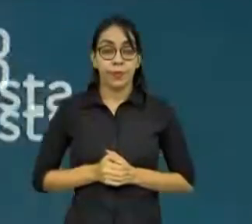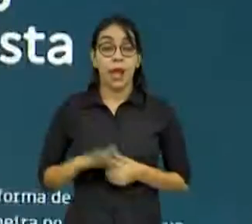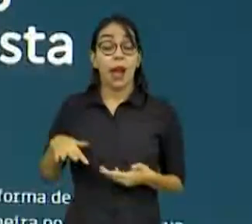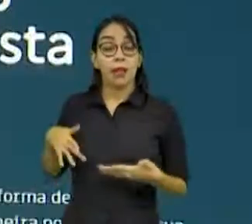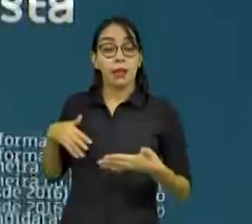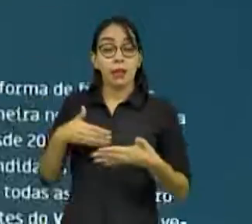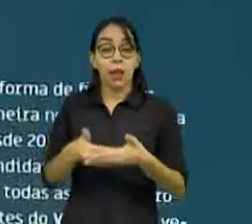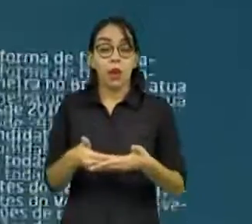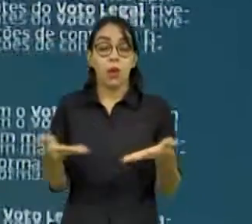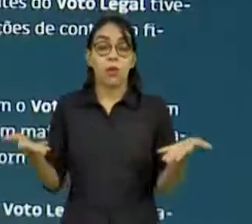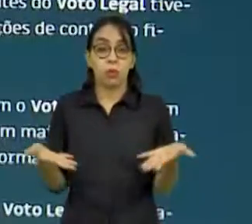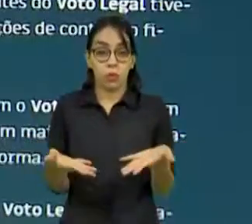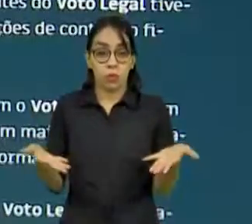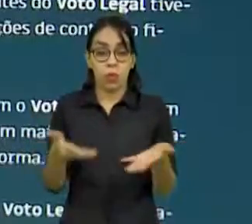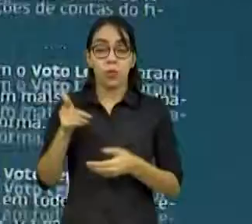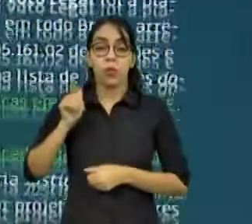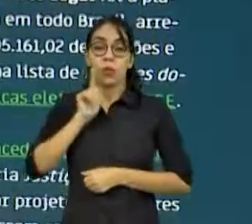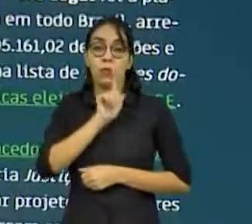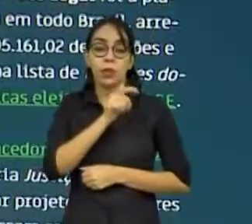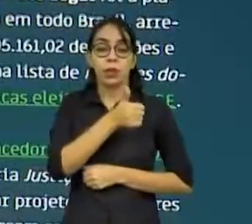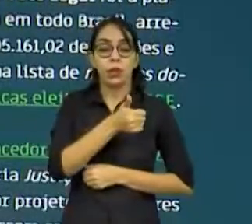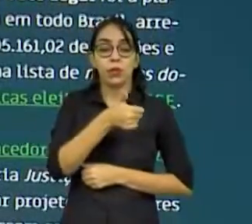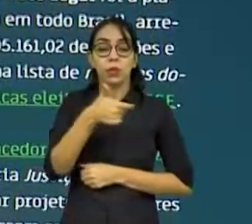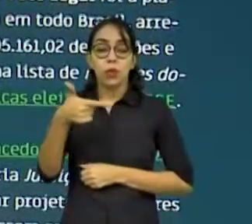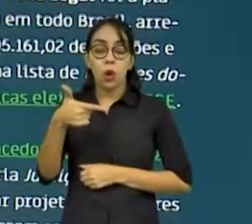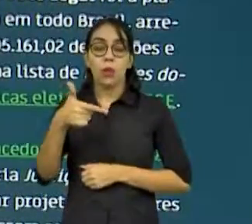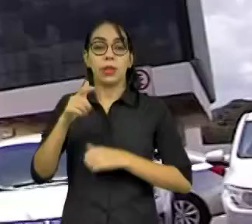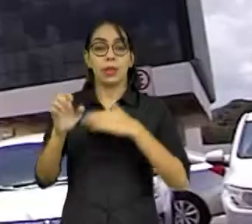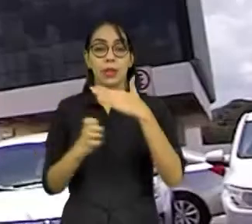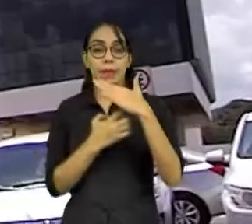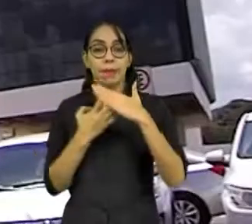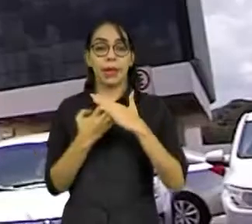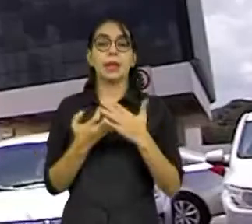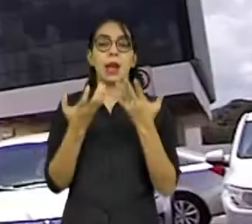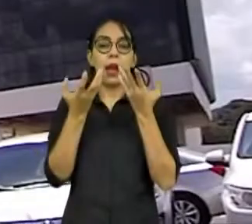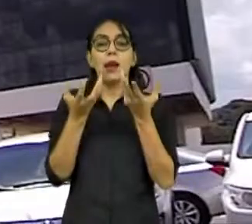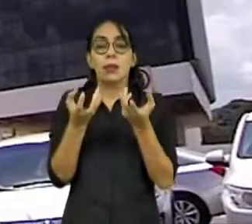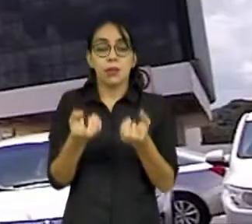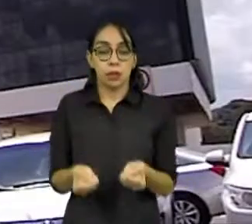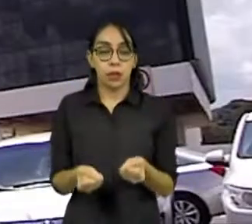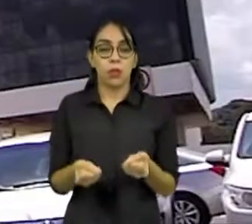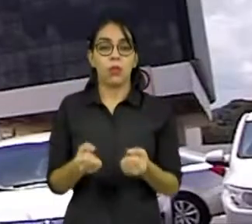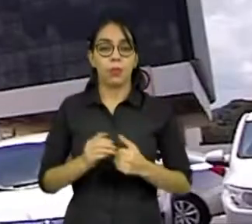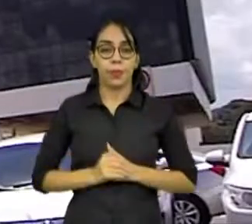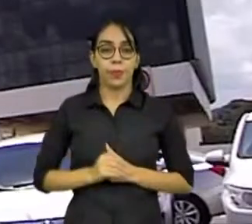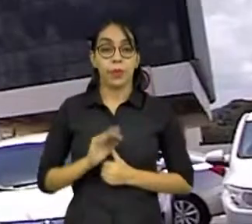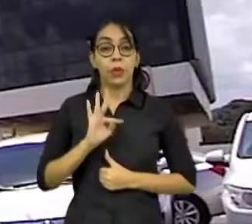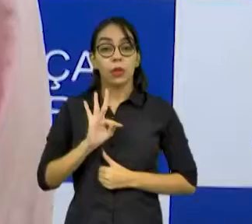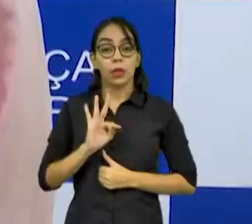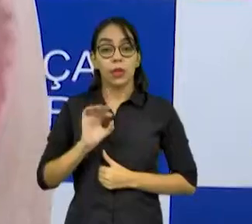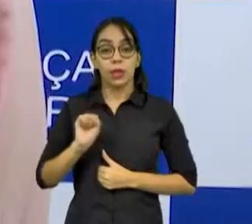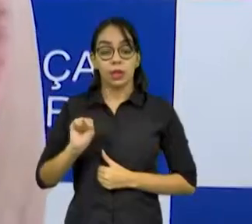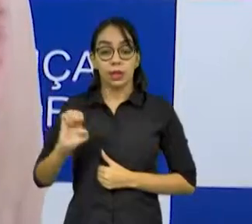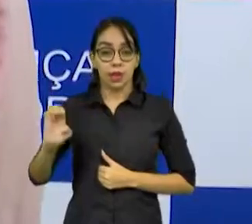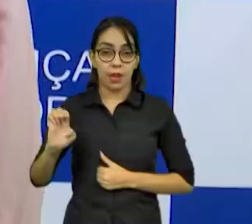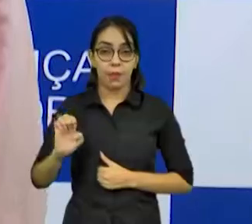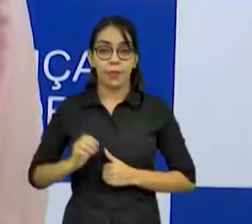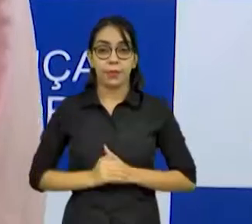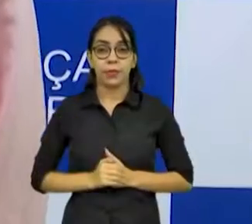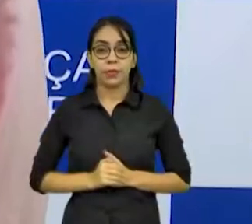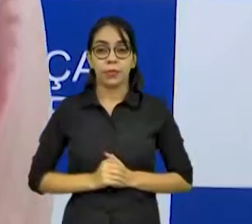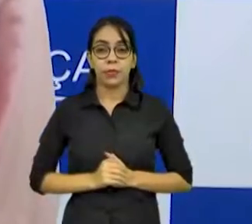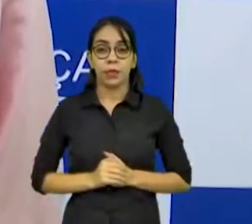12 empresas especializadas foram autorizadas pelo Tribunal Superior Eleitoral. As empresas que